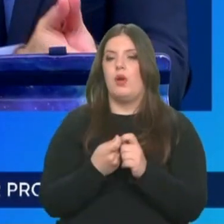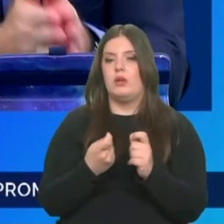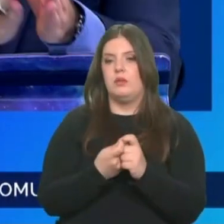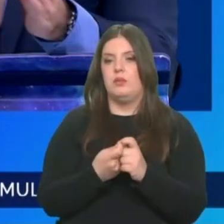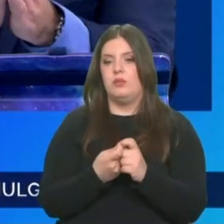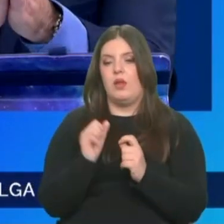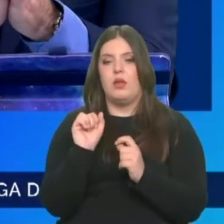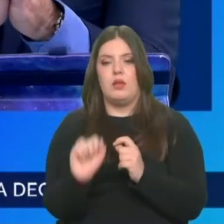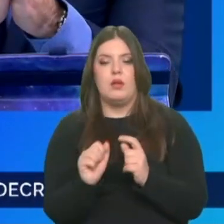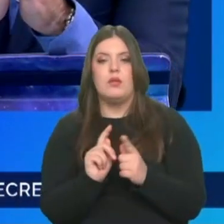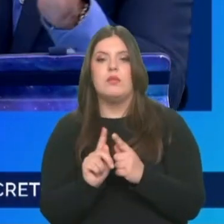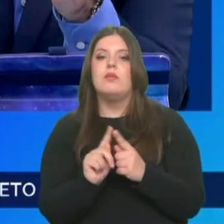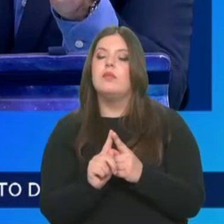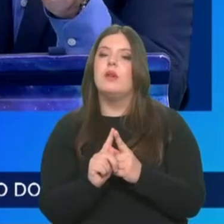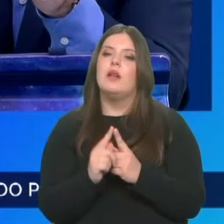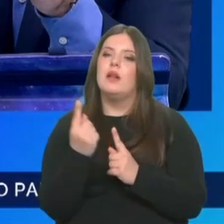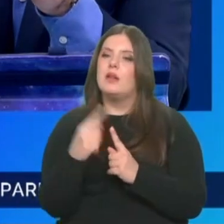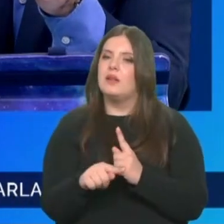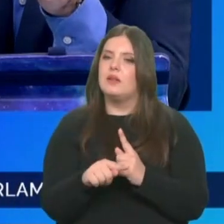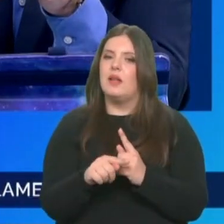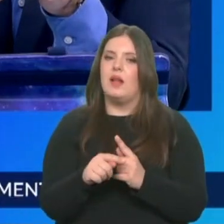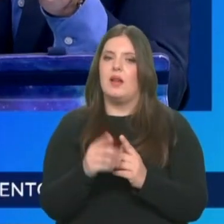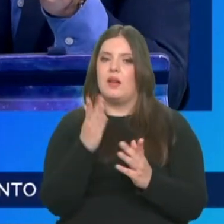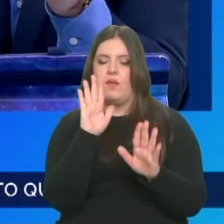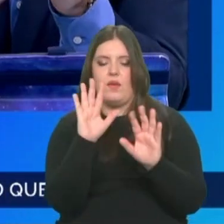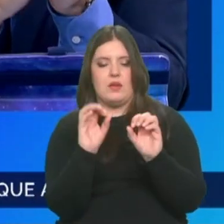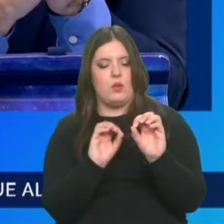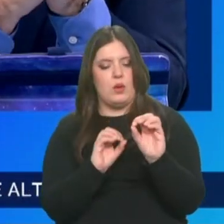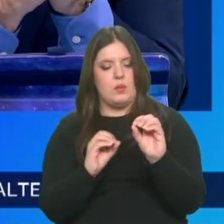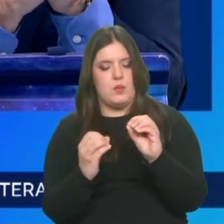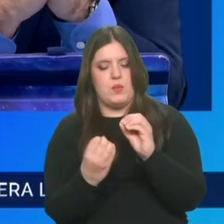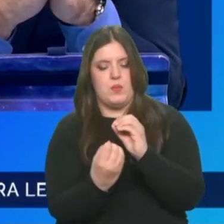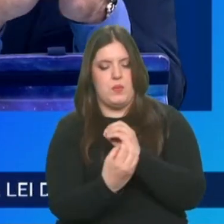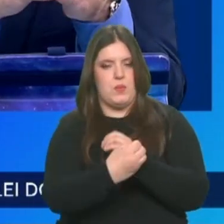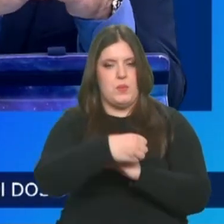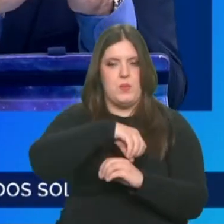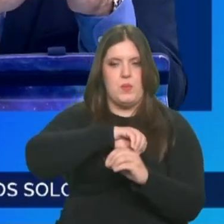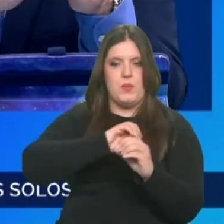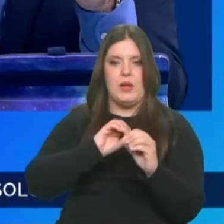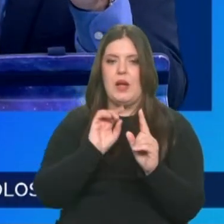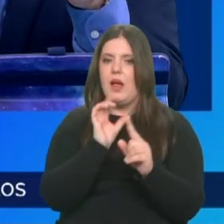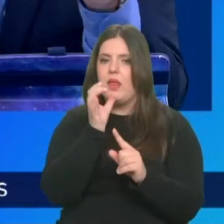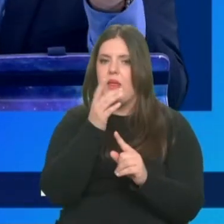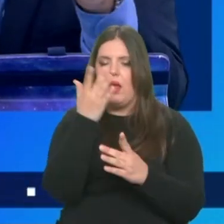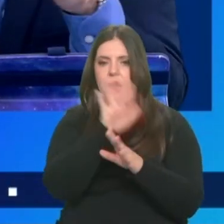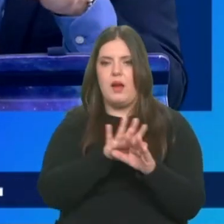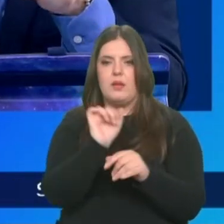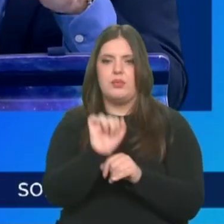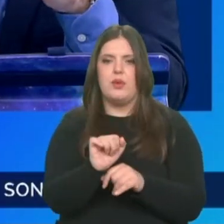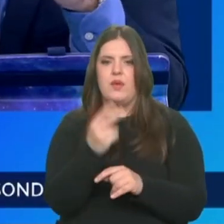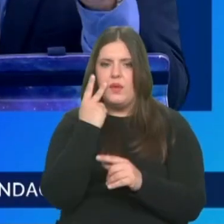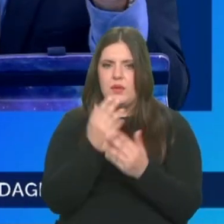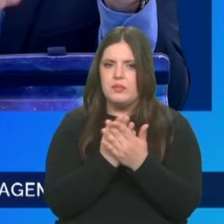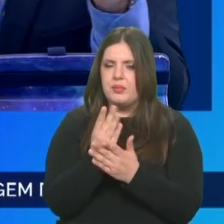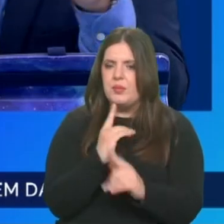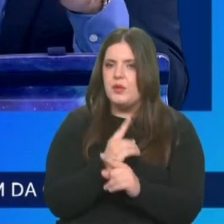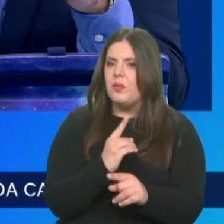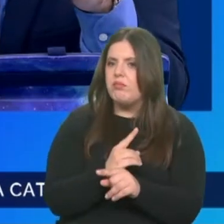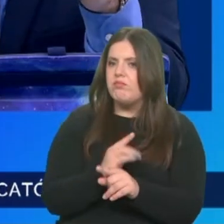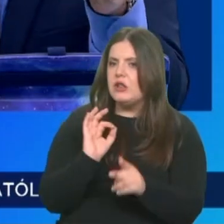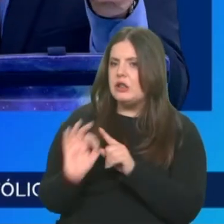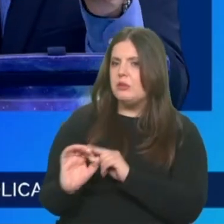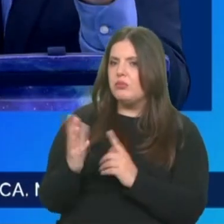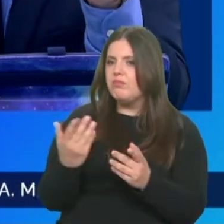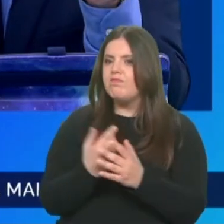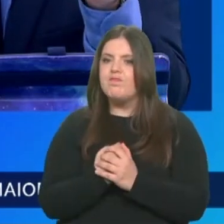Próxima Centauri, que tem sempre a mesma face virada também para a Próxima Centauri, e a pergunta que se coloca é: consegue também sobreviver? a este tipo de